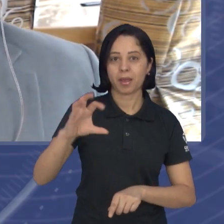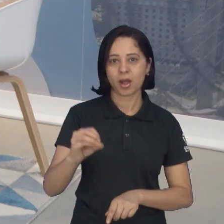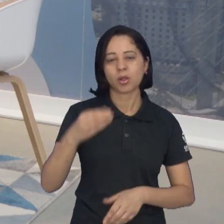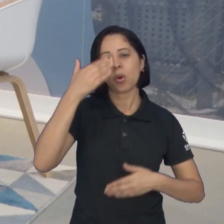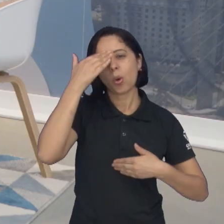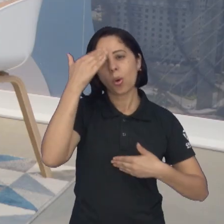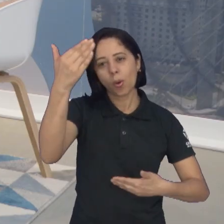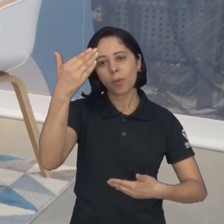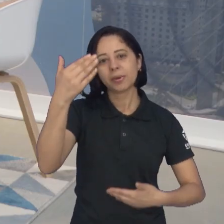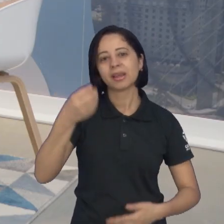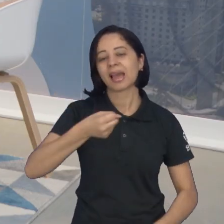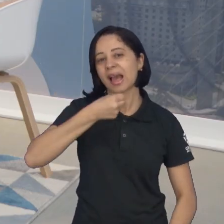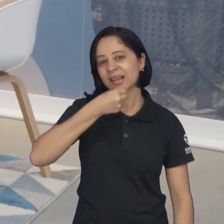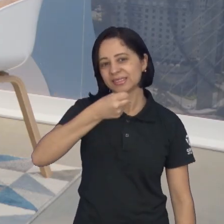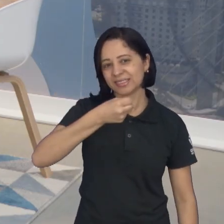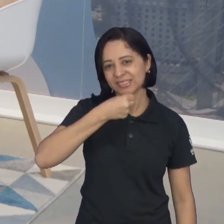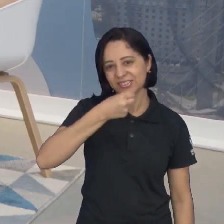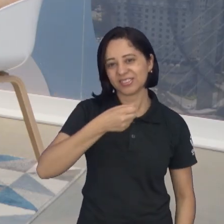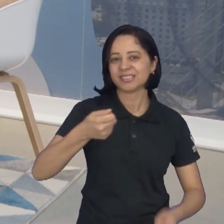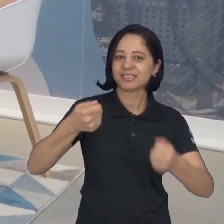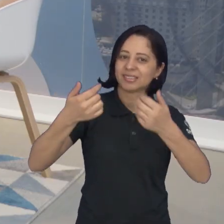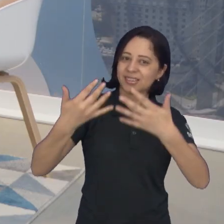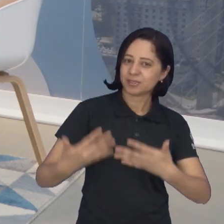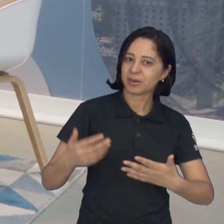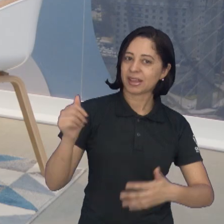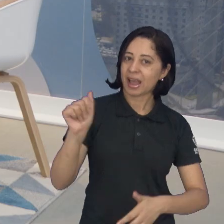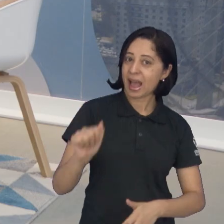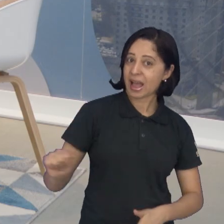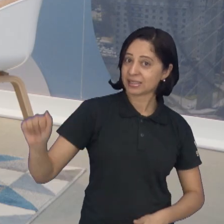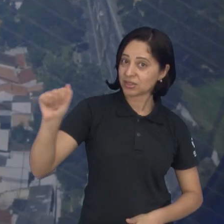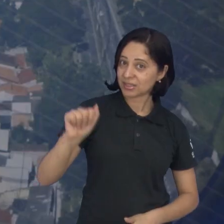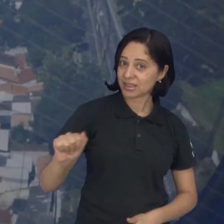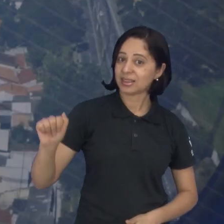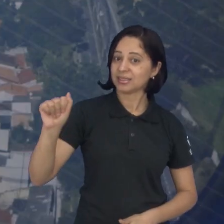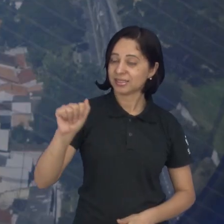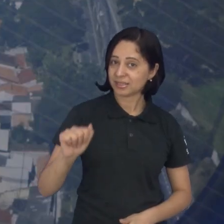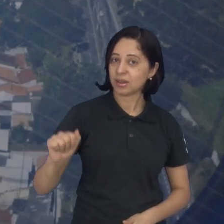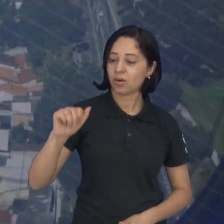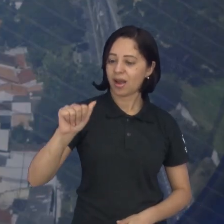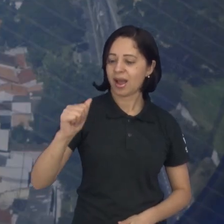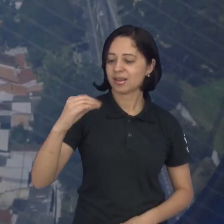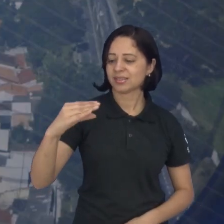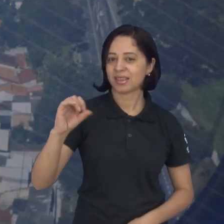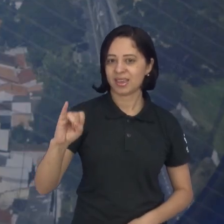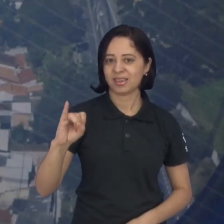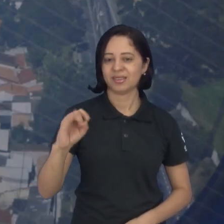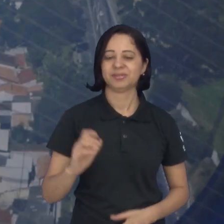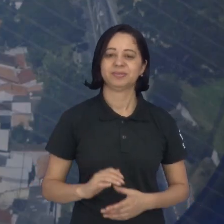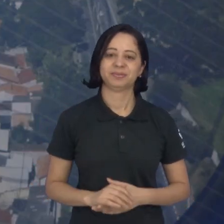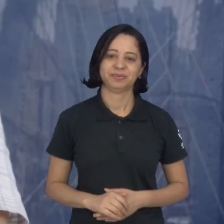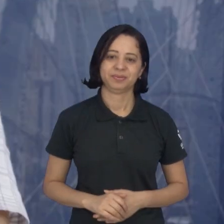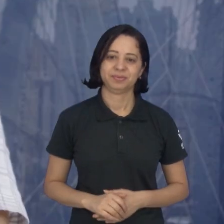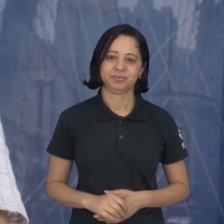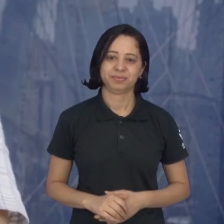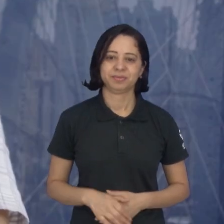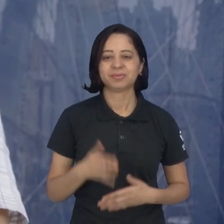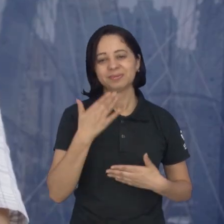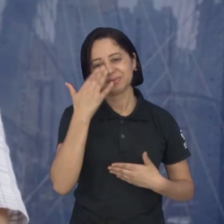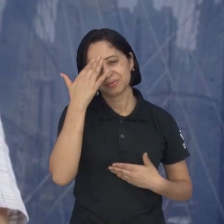por participar aqui com a gente, por falar um pouquinho da realidade aqui de São José, da ACI, e volte sempre.